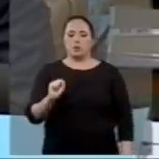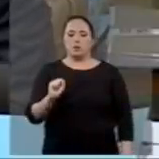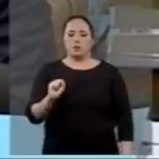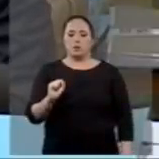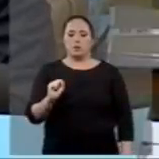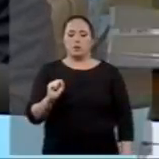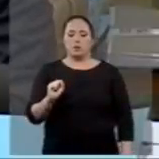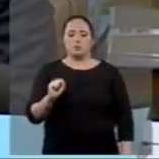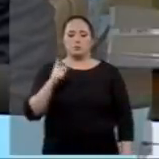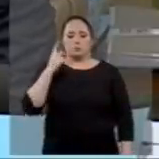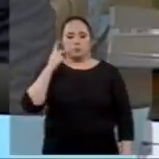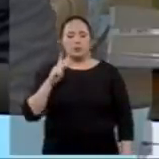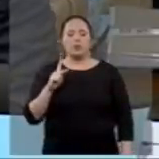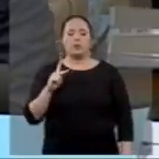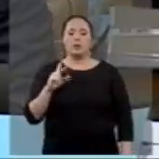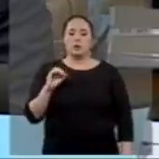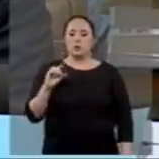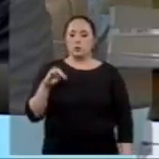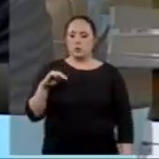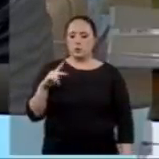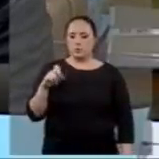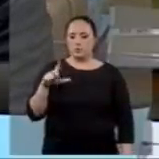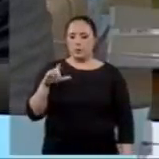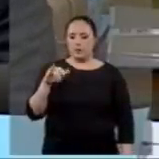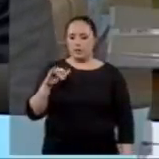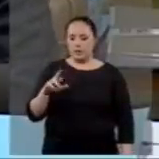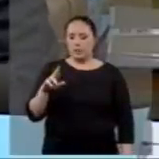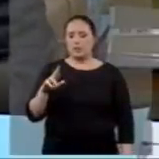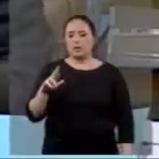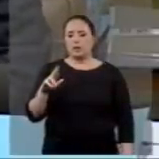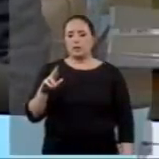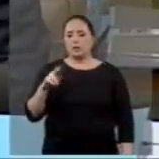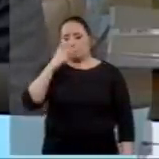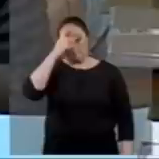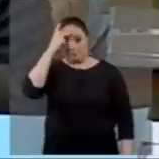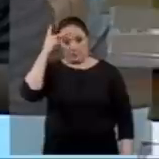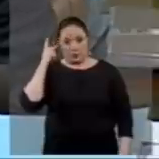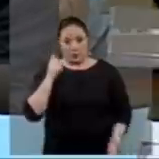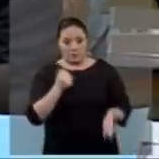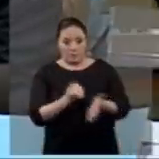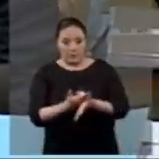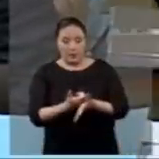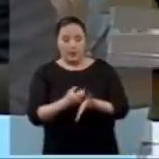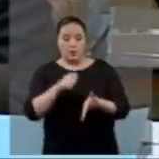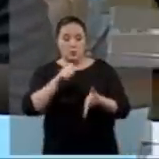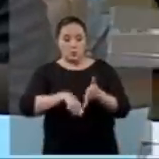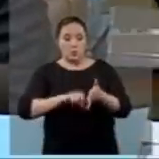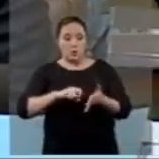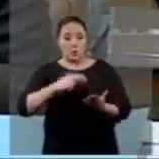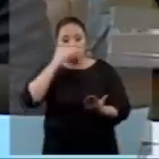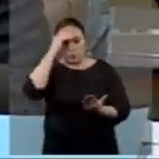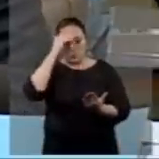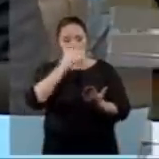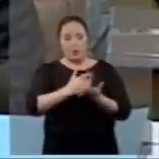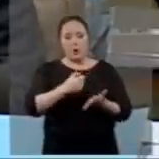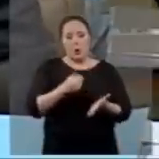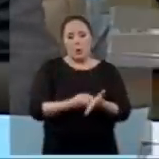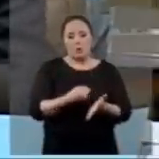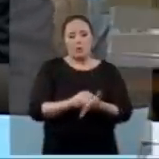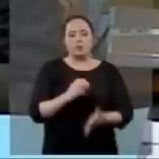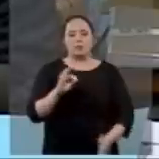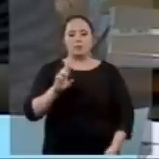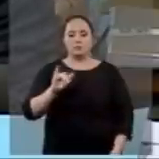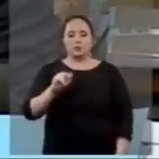a compelir o contribuinte inadimplente a pagar o tributo ou a cumprir obrigações